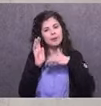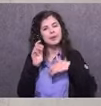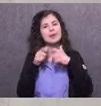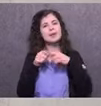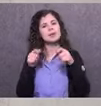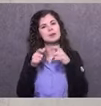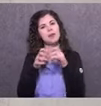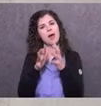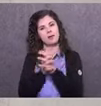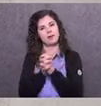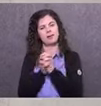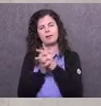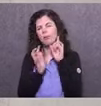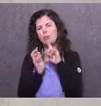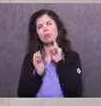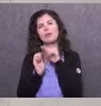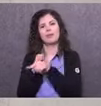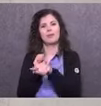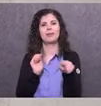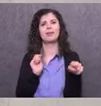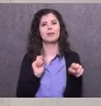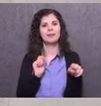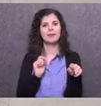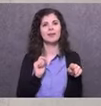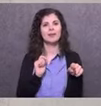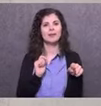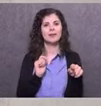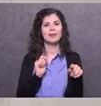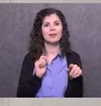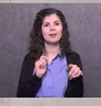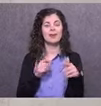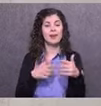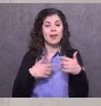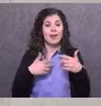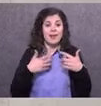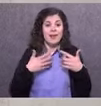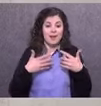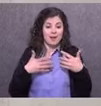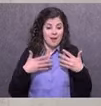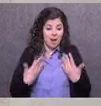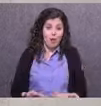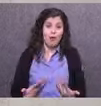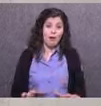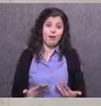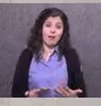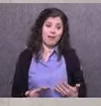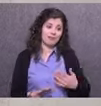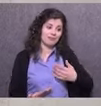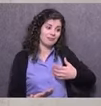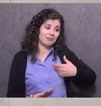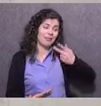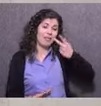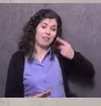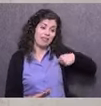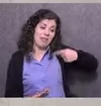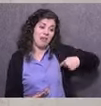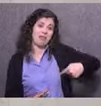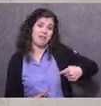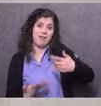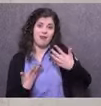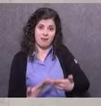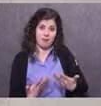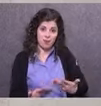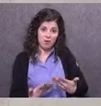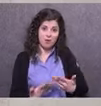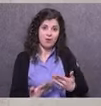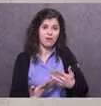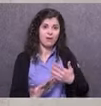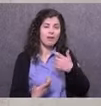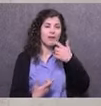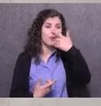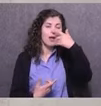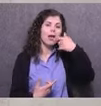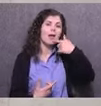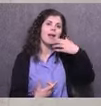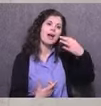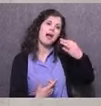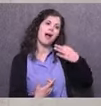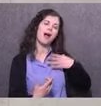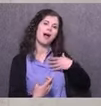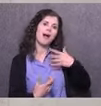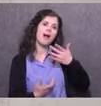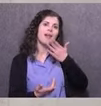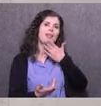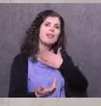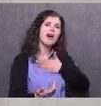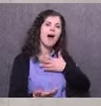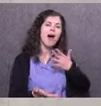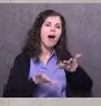No momento que vivemos, todos precisamos desta palavra de alento que nos anime. No meio